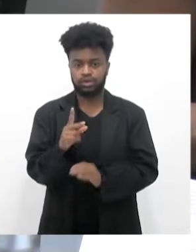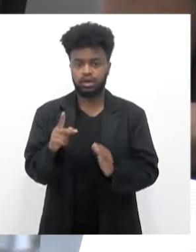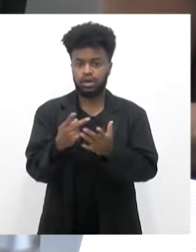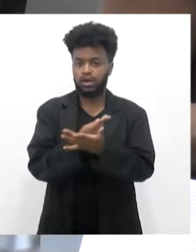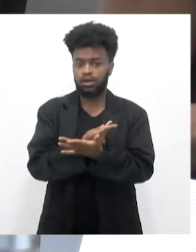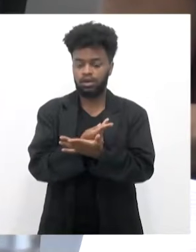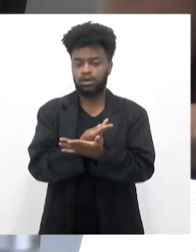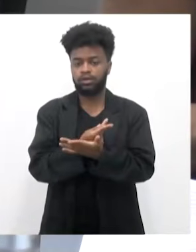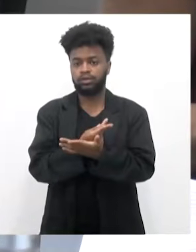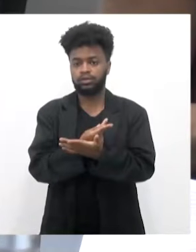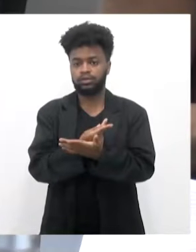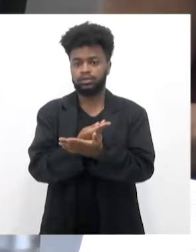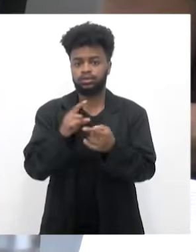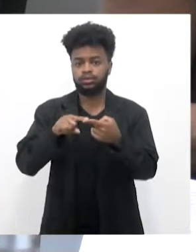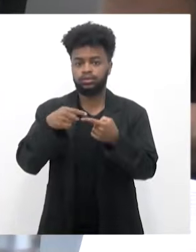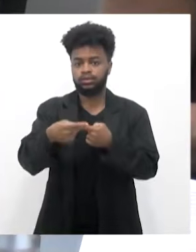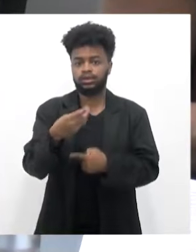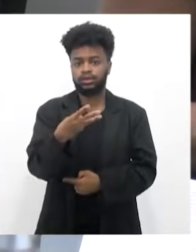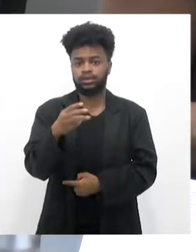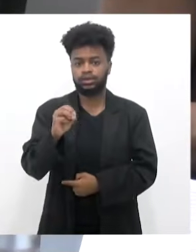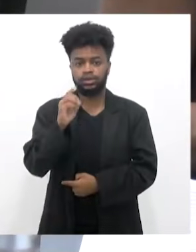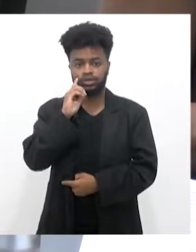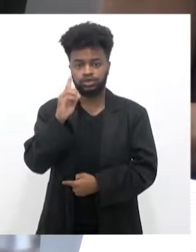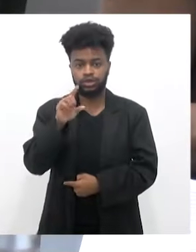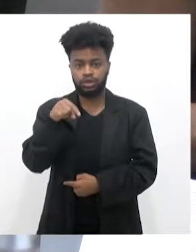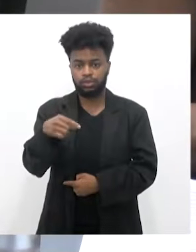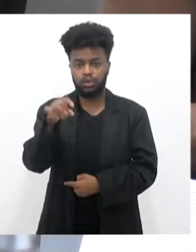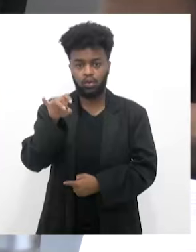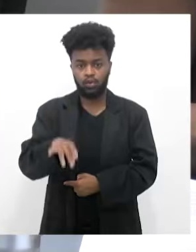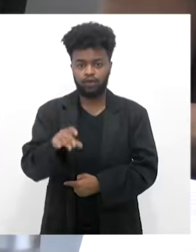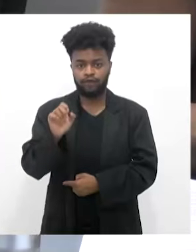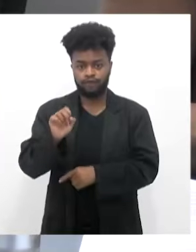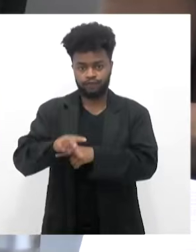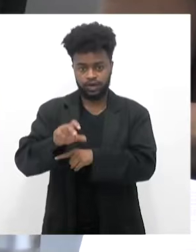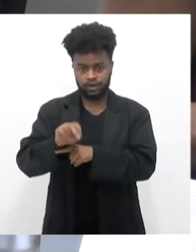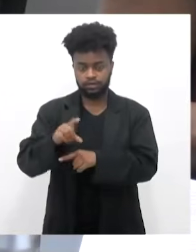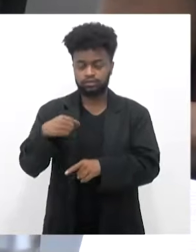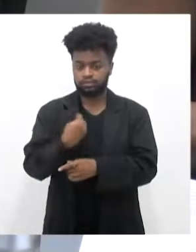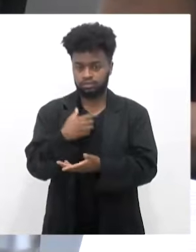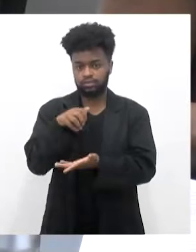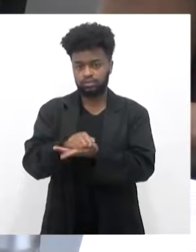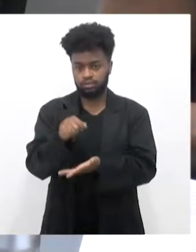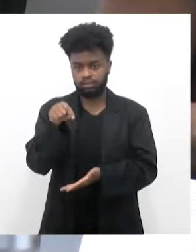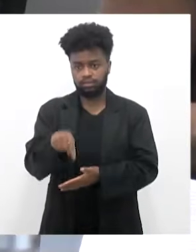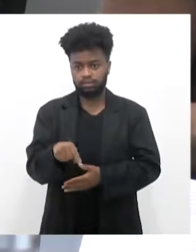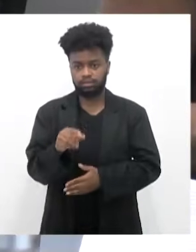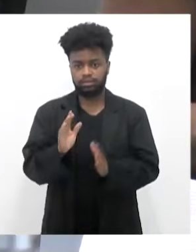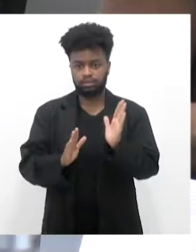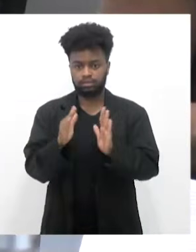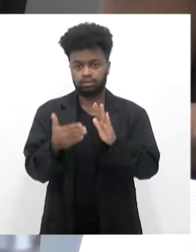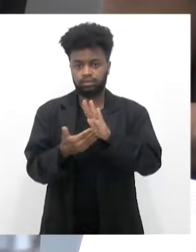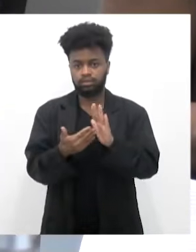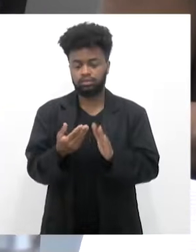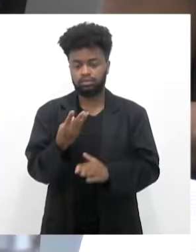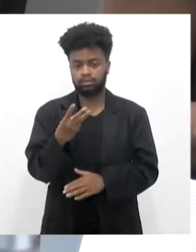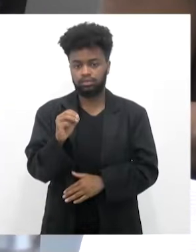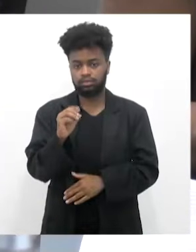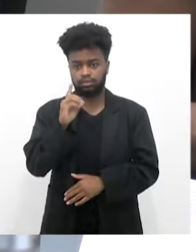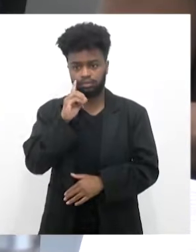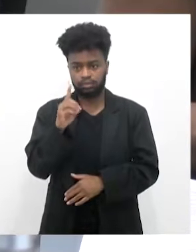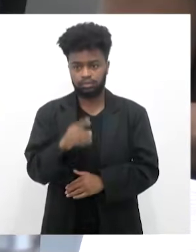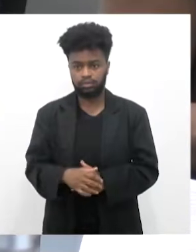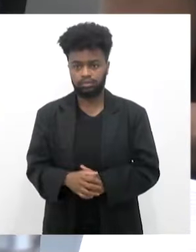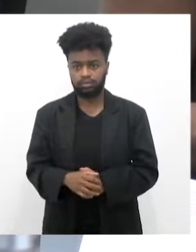feita 30 dias depois da última vaga. Isso a gente consagra aqui, né? Está Não, consagrado sim. aos 30 dias. Não, porque eu ouvi É melhor aqui na